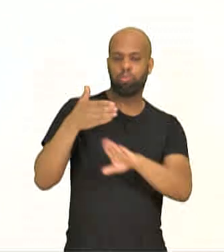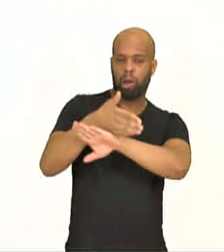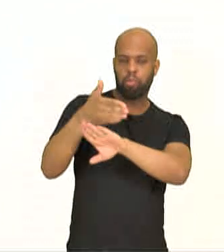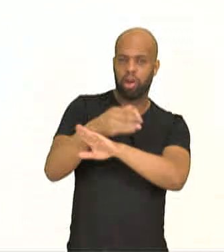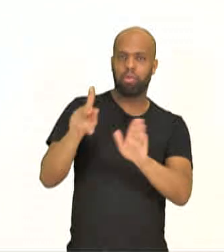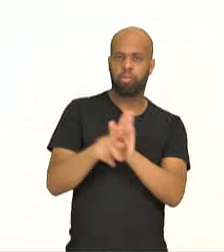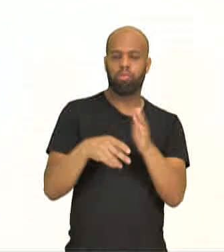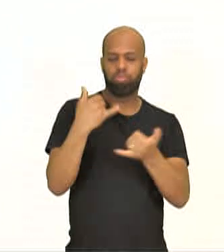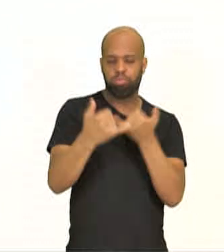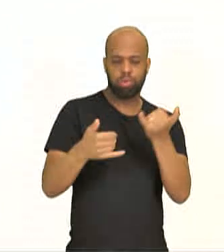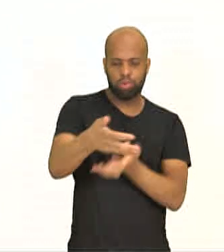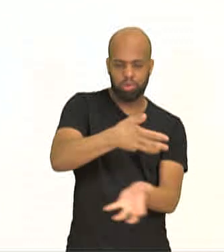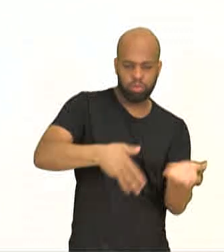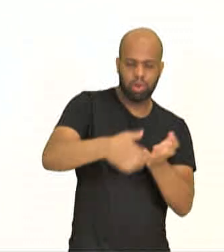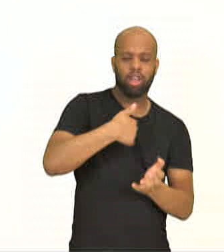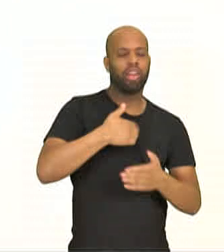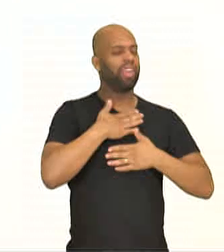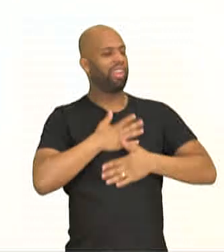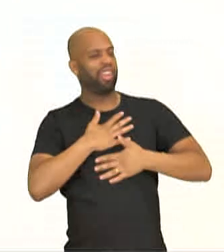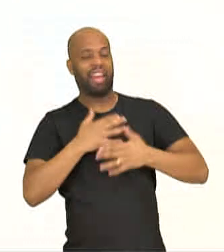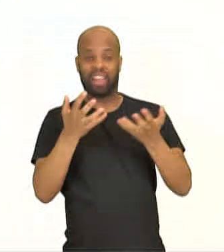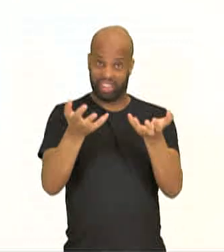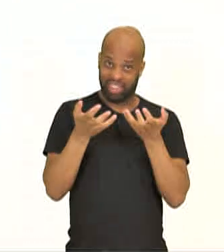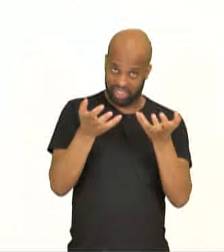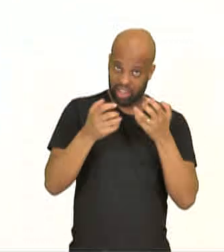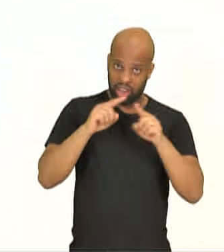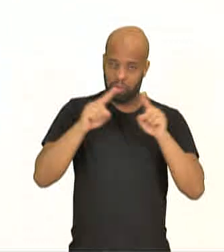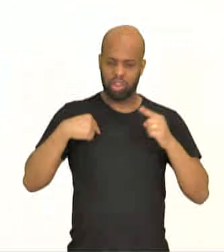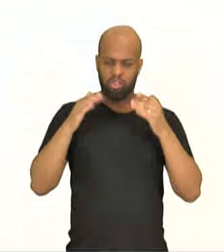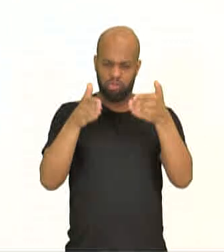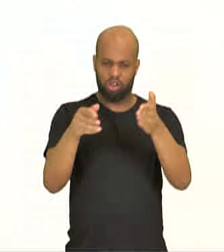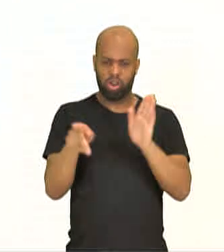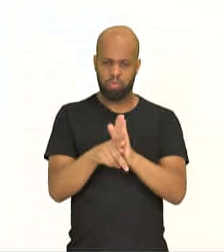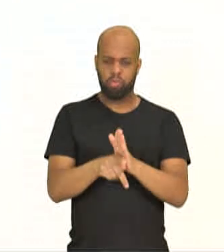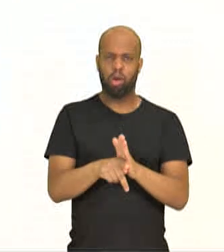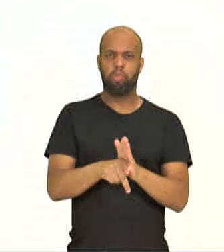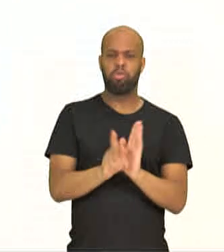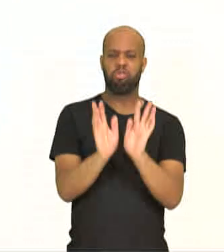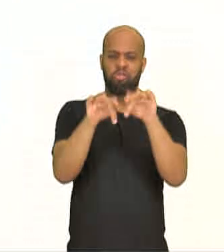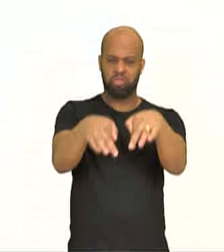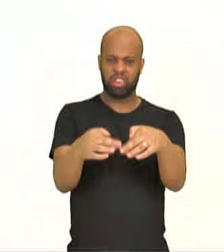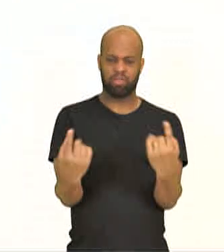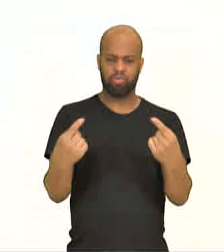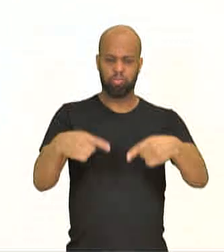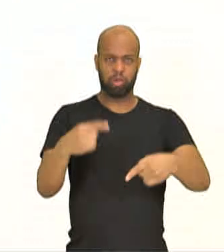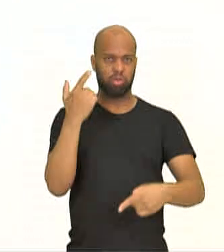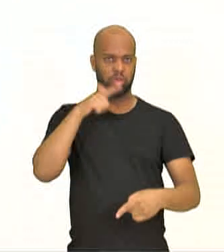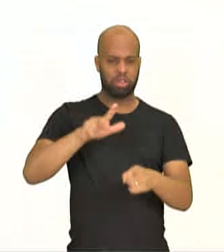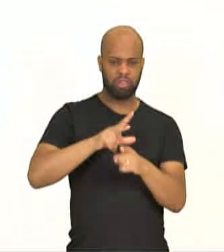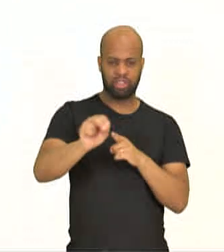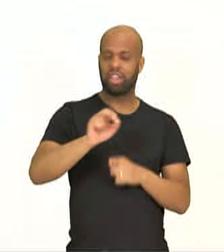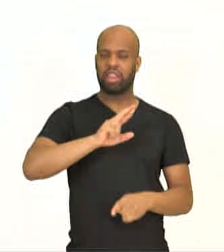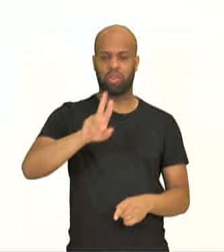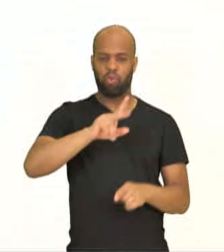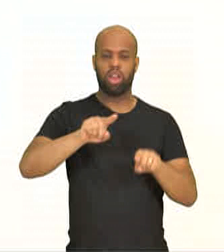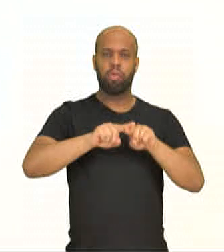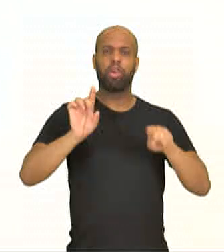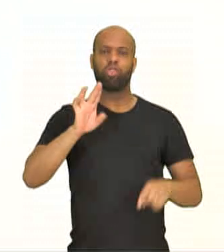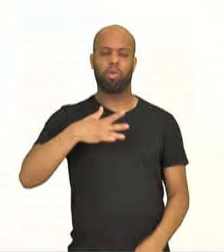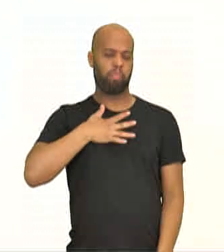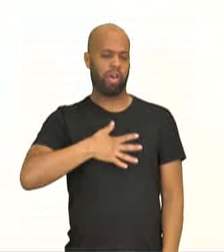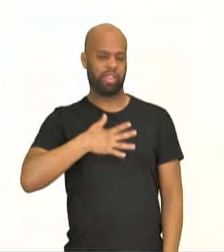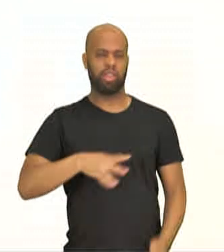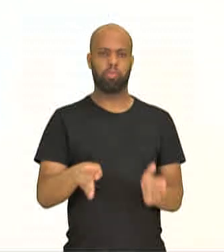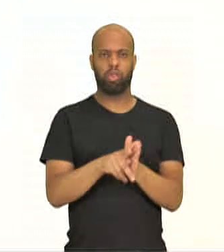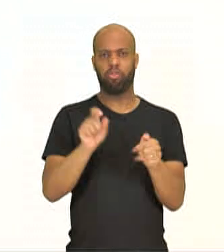jogo cooperativo, eu procuro me divertir, eu não estou tão focado no resultado, mas apenas no prazer da atividade, me